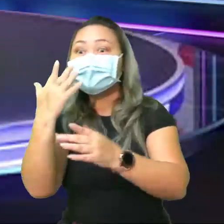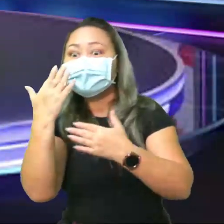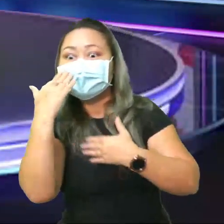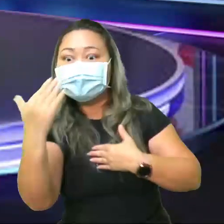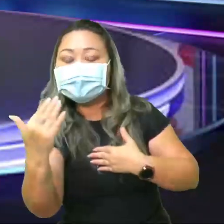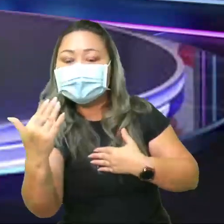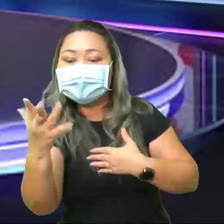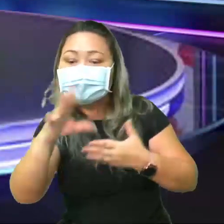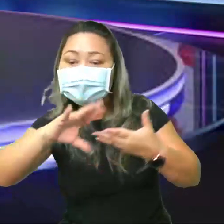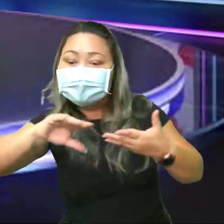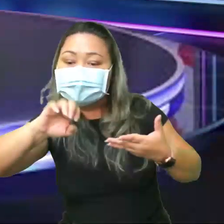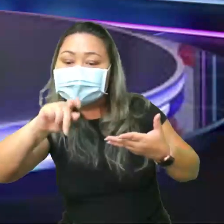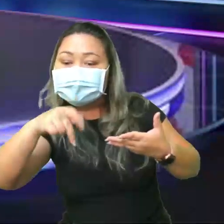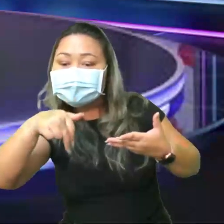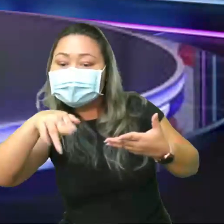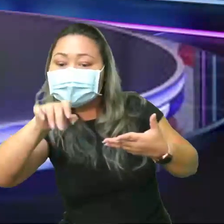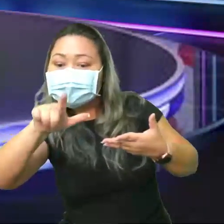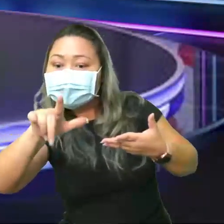ali